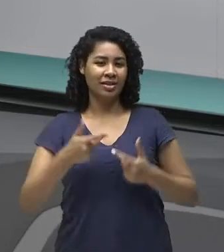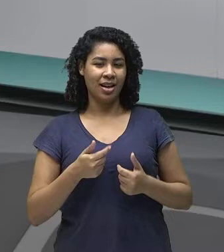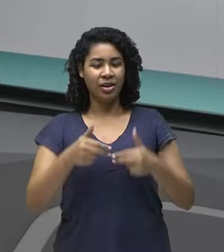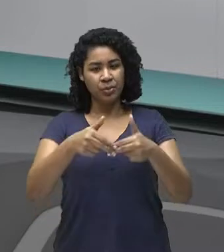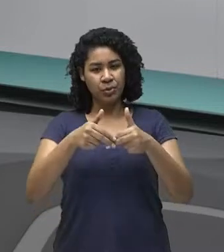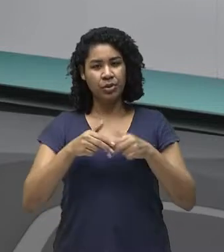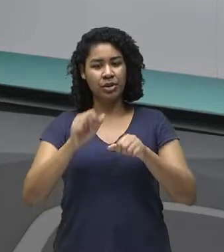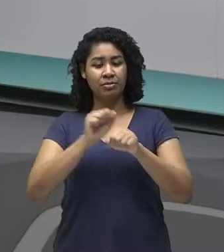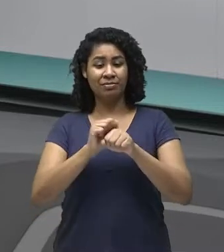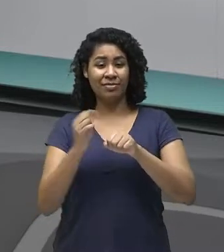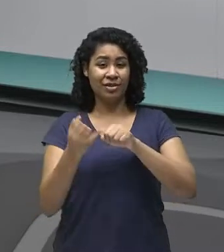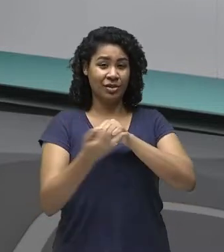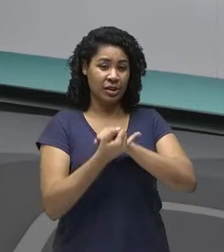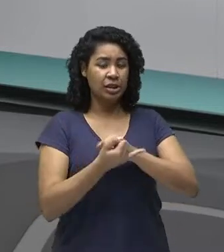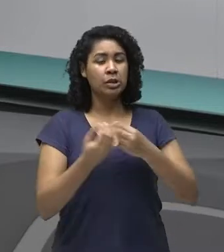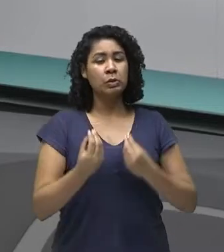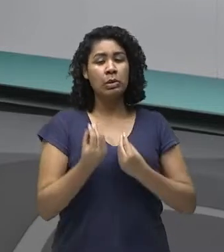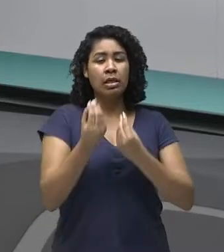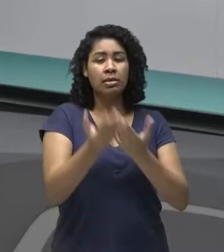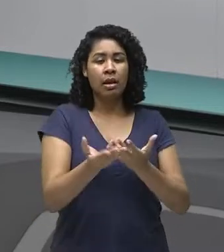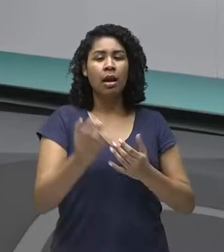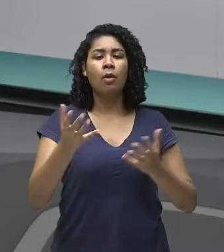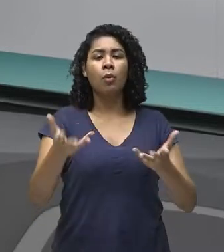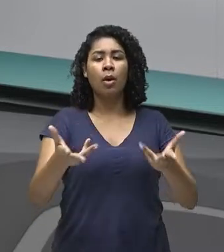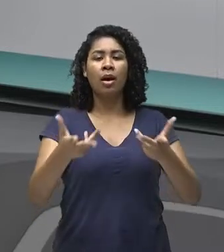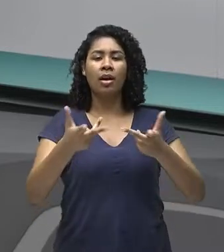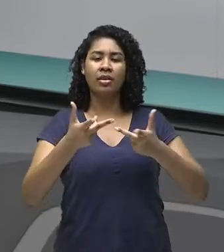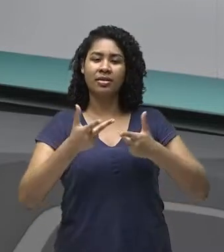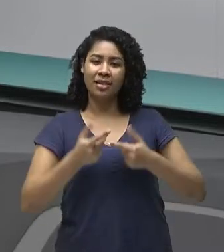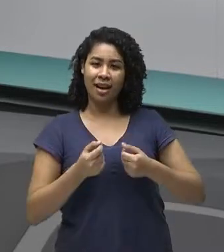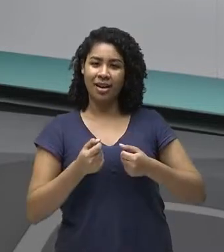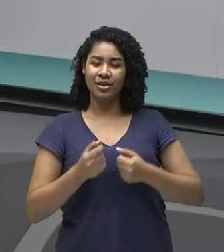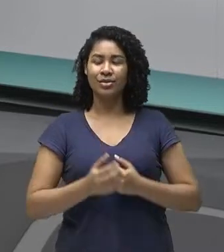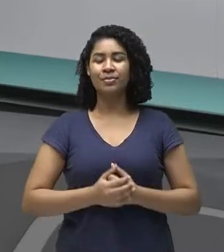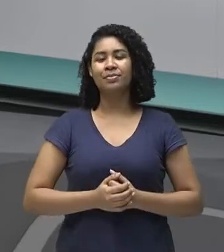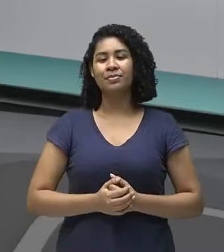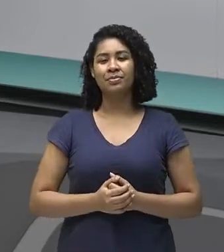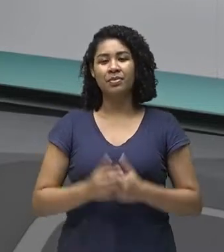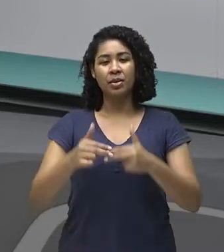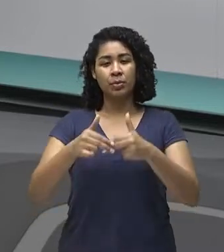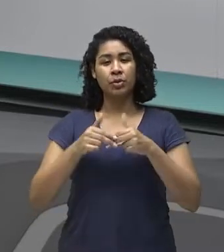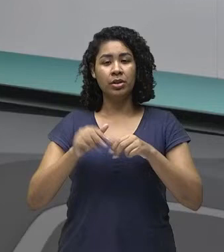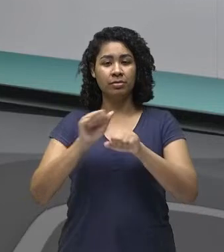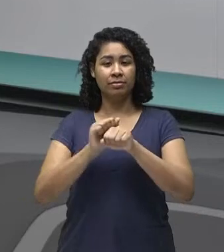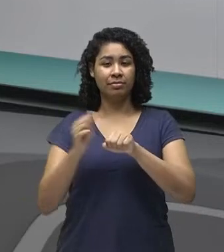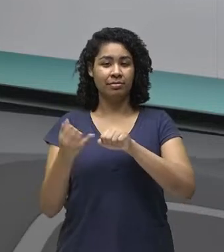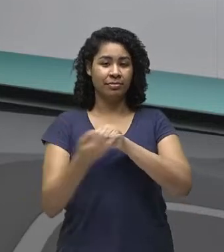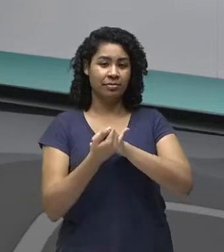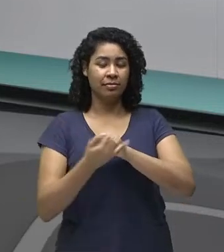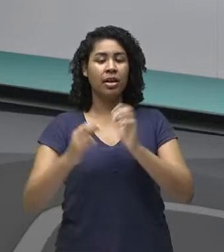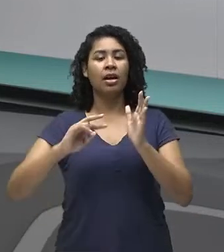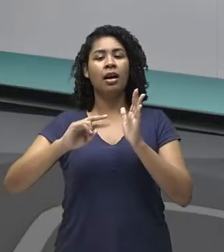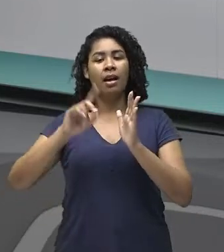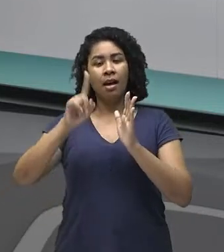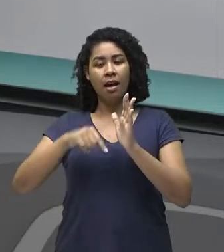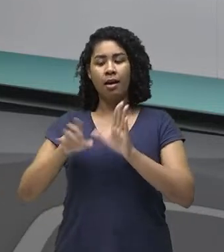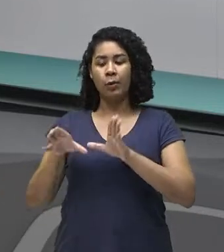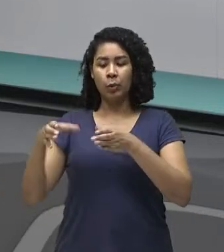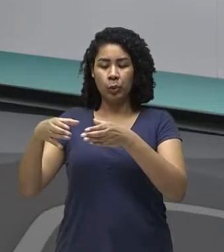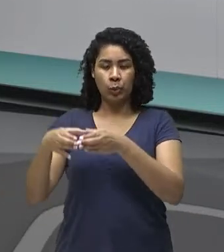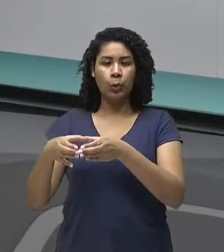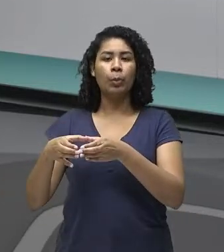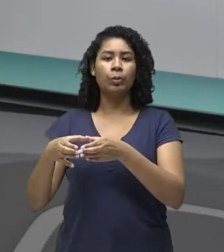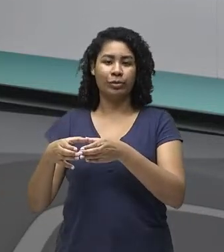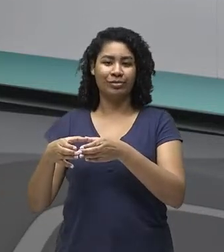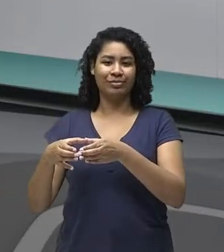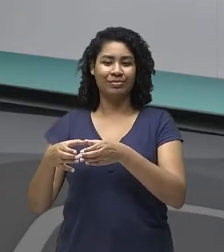uma qualidade ali para o substantivo, para o sujeito. Então, o adjetivo é uma classe gramatical, né?